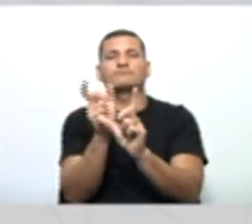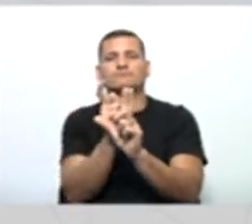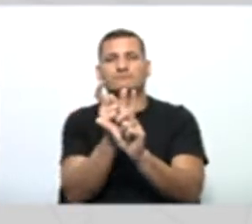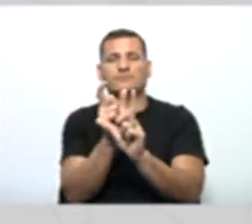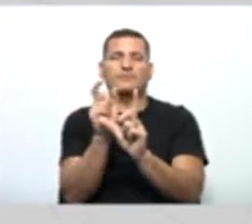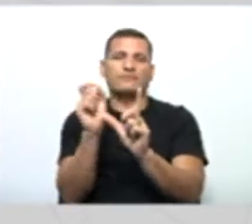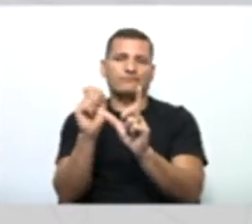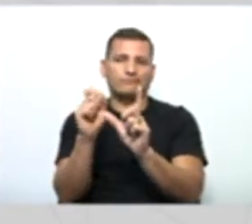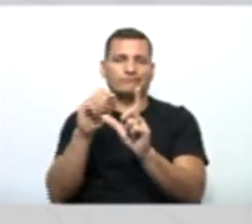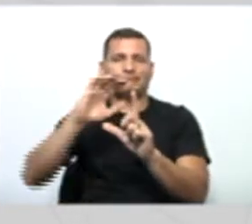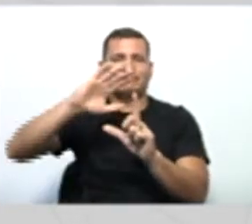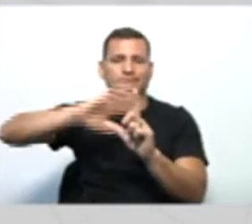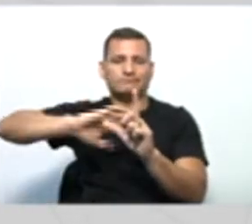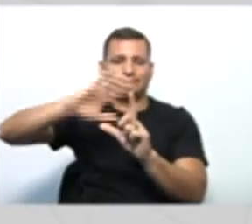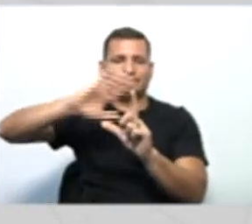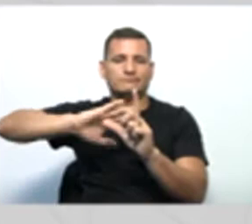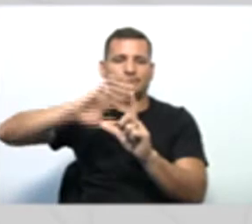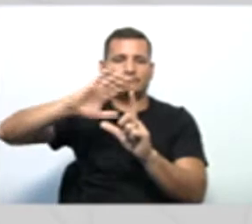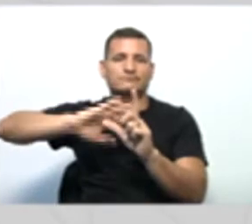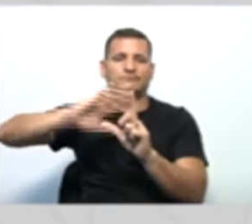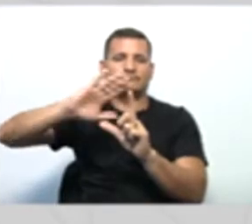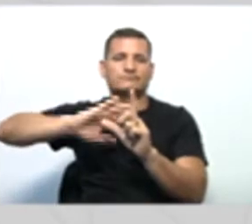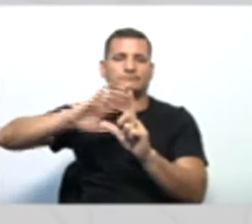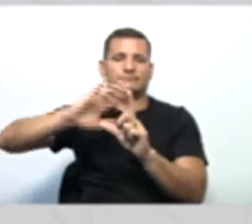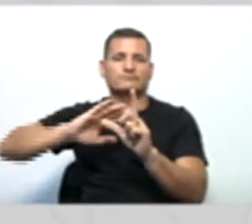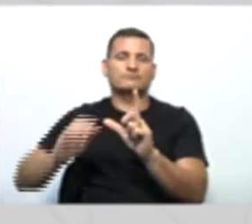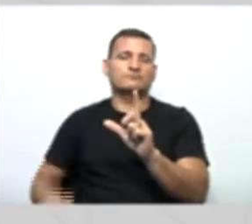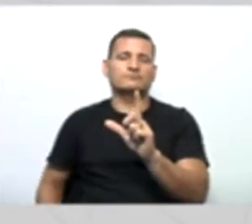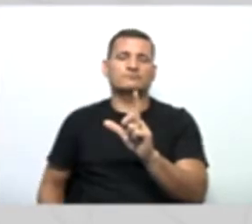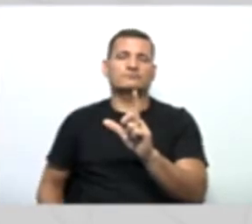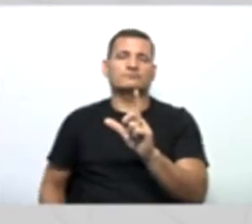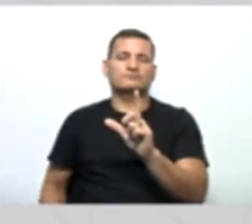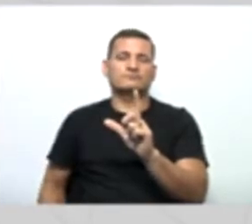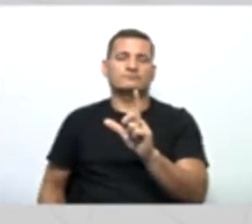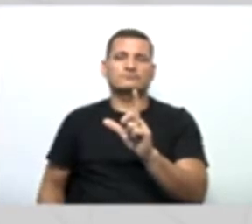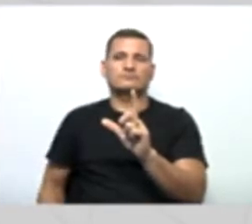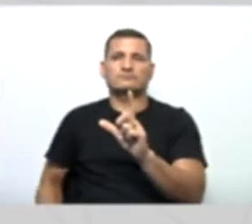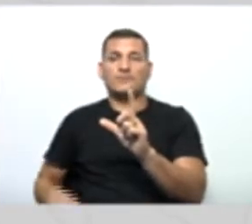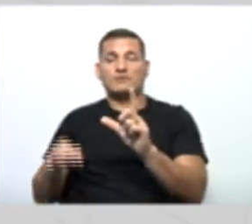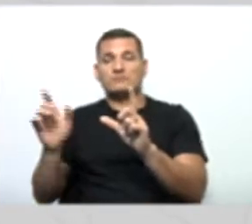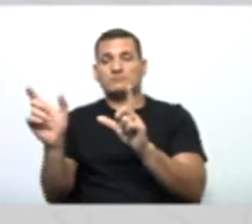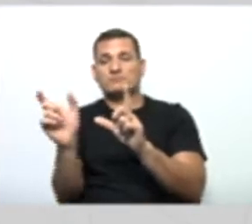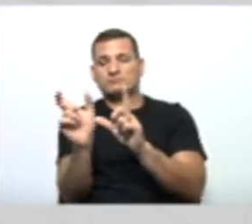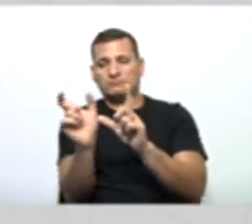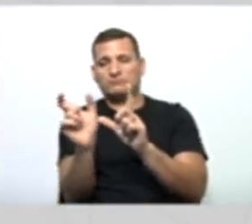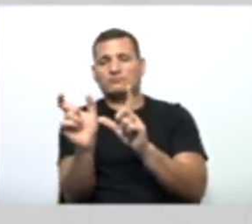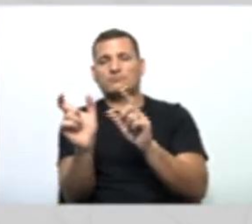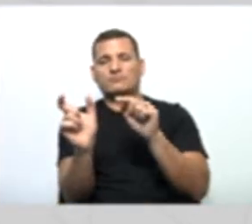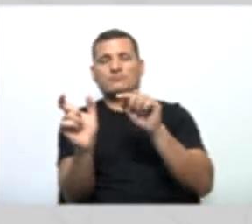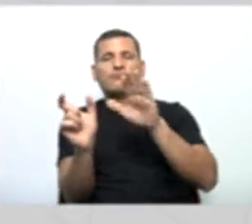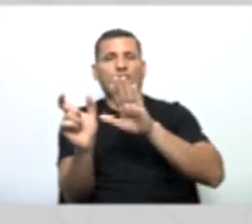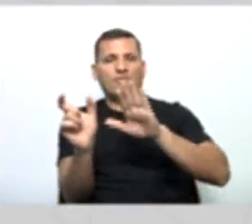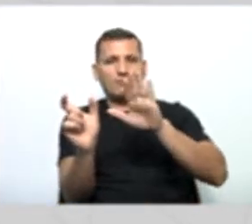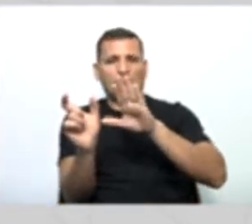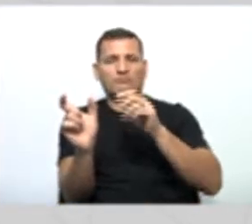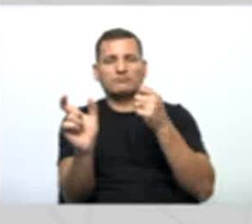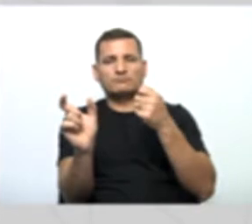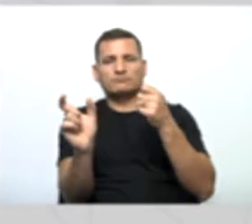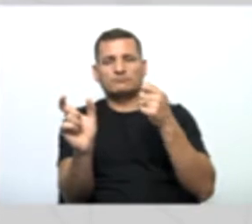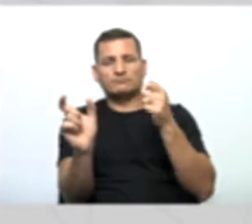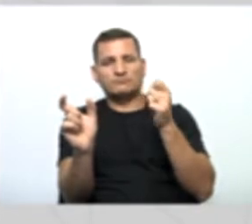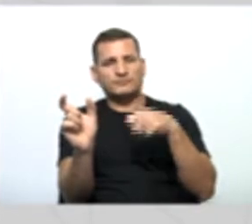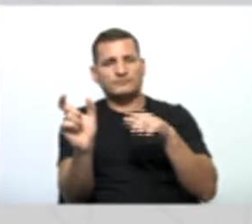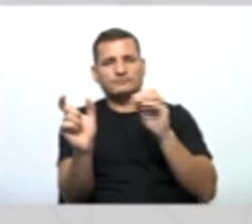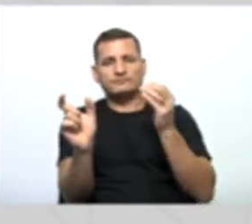né? Mas aqui você poderia ter, no caso, você tem espaço suficiente para trabalhar esse